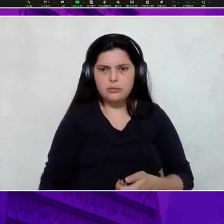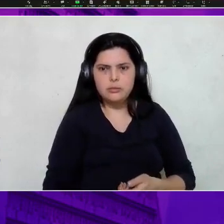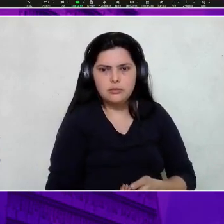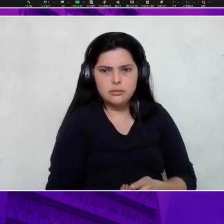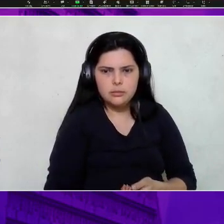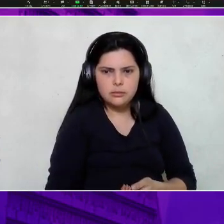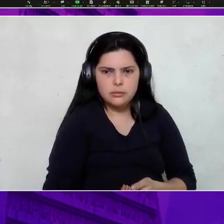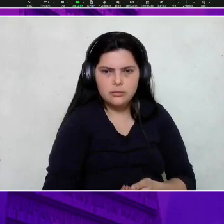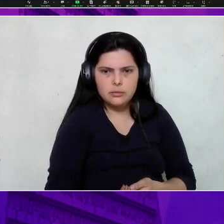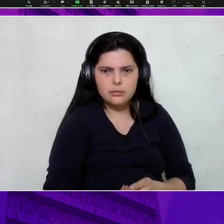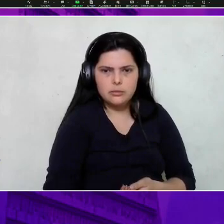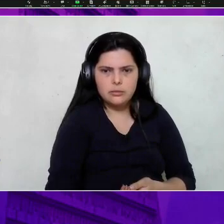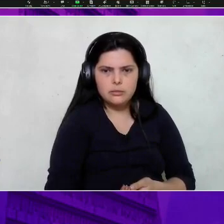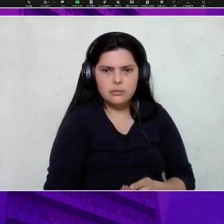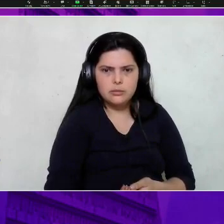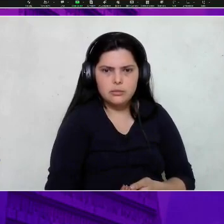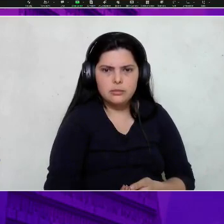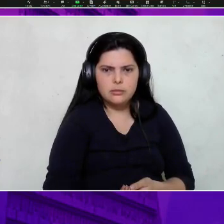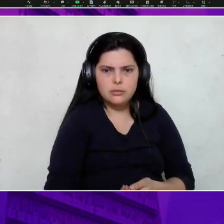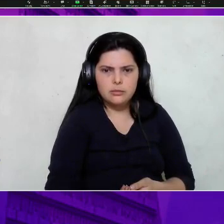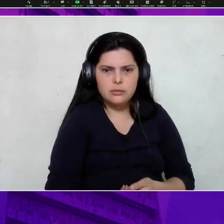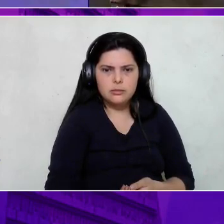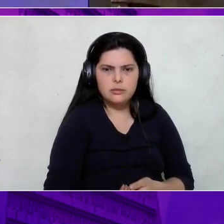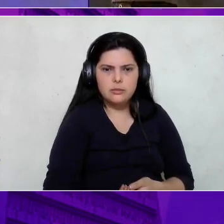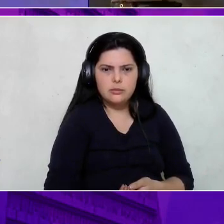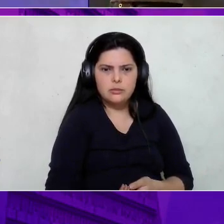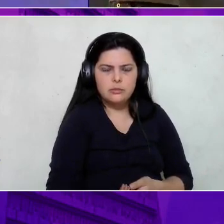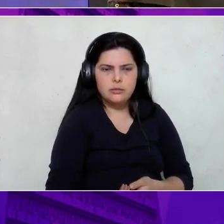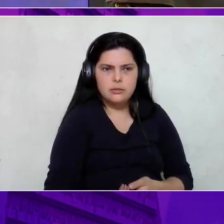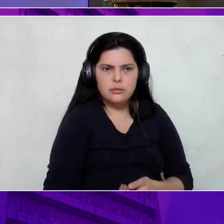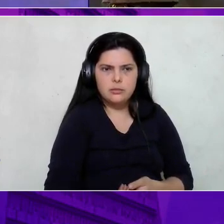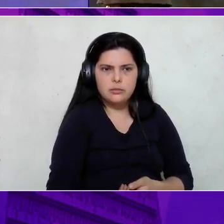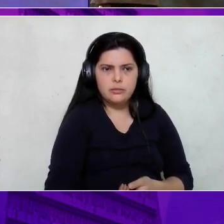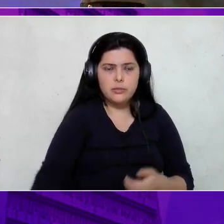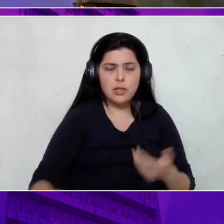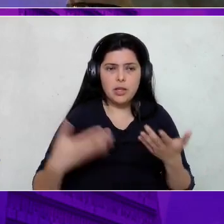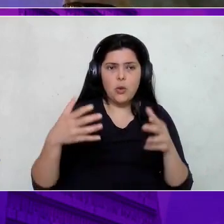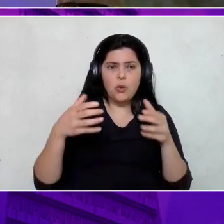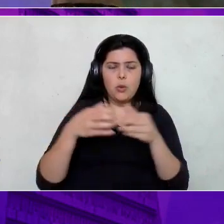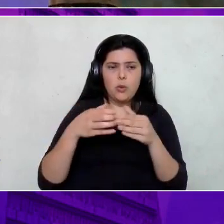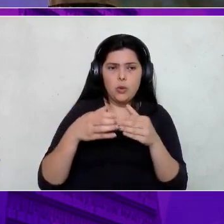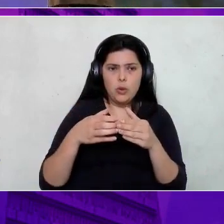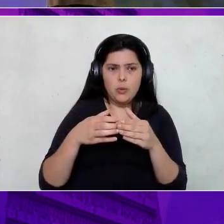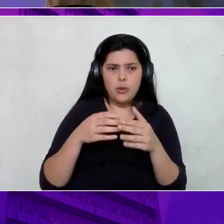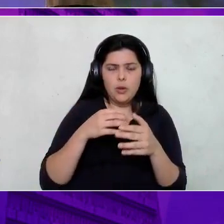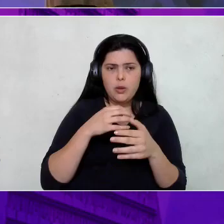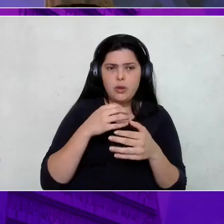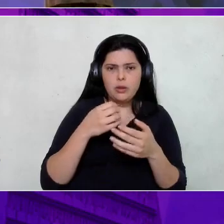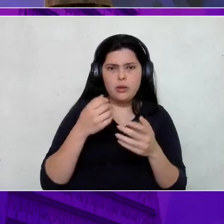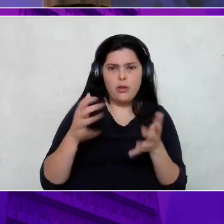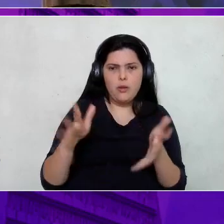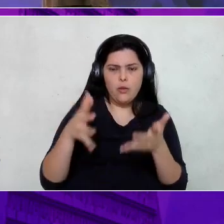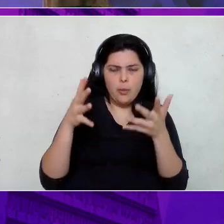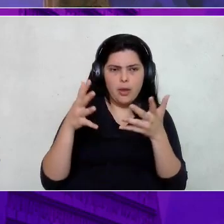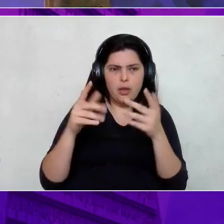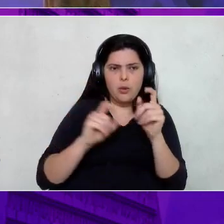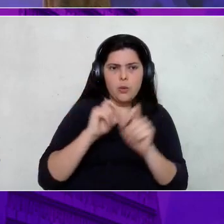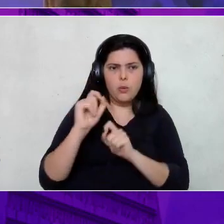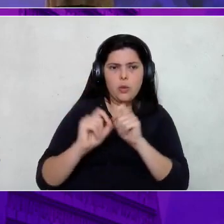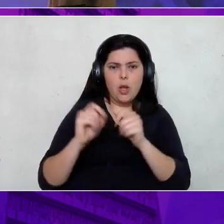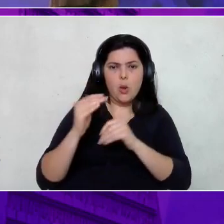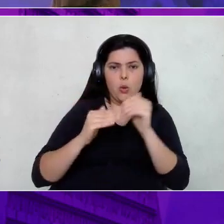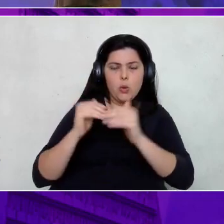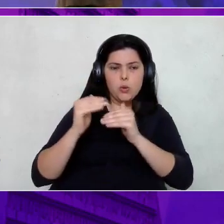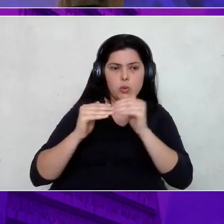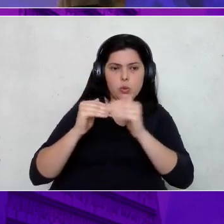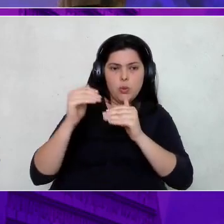manufacturing micro-enterprises. Finally, the skills of the marketing micro-enterprise came into play.